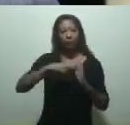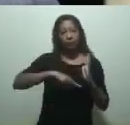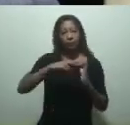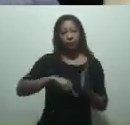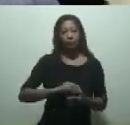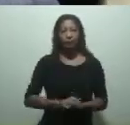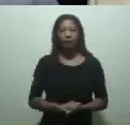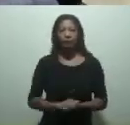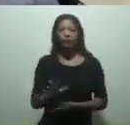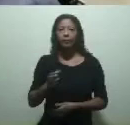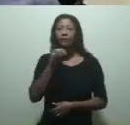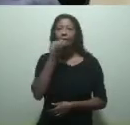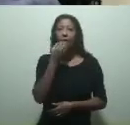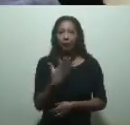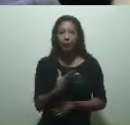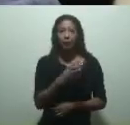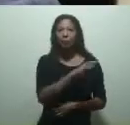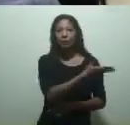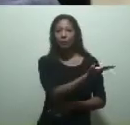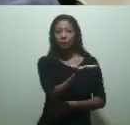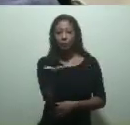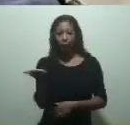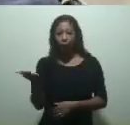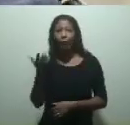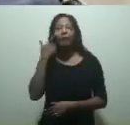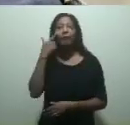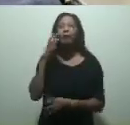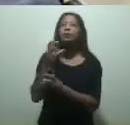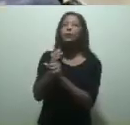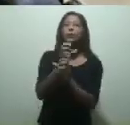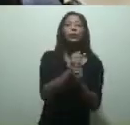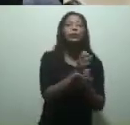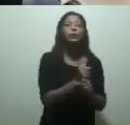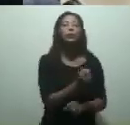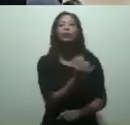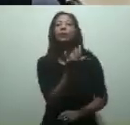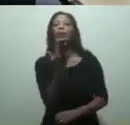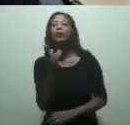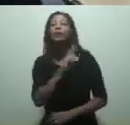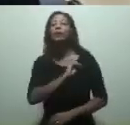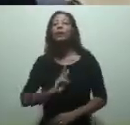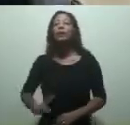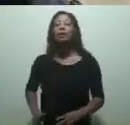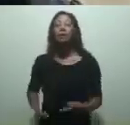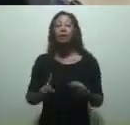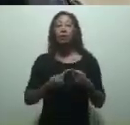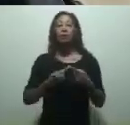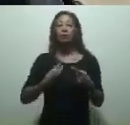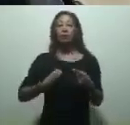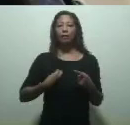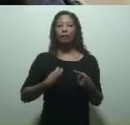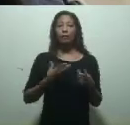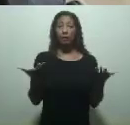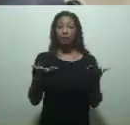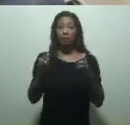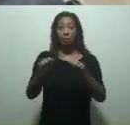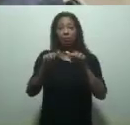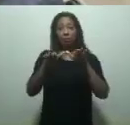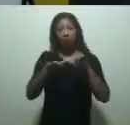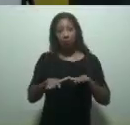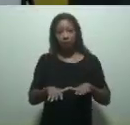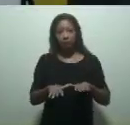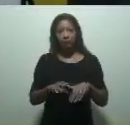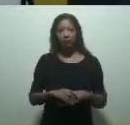Bom dia a cada um e a todos. Fazendo a verificação de coro, senhor presidente, presentes nesta sessão